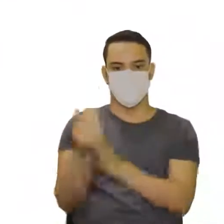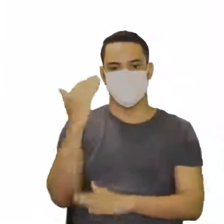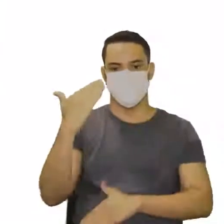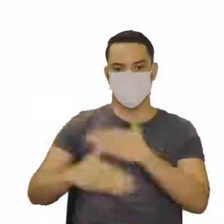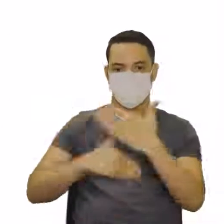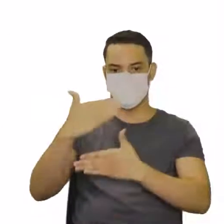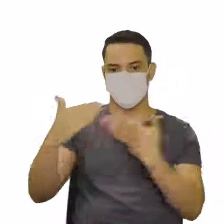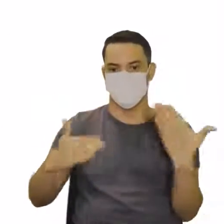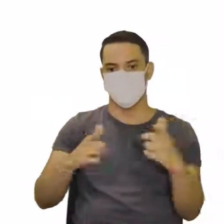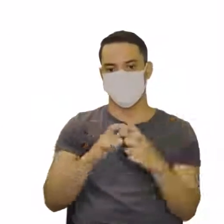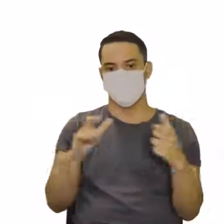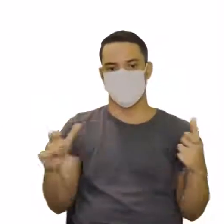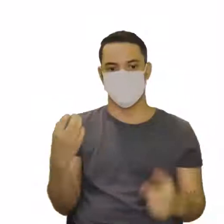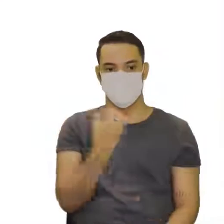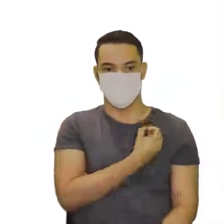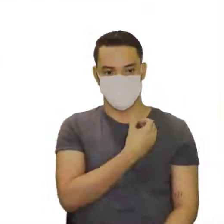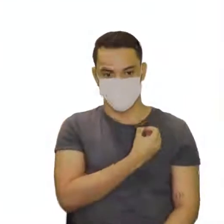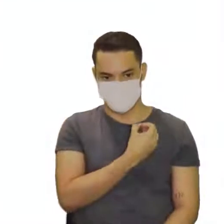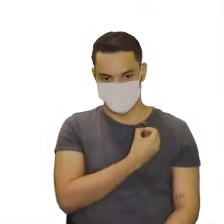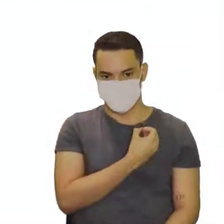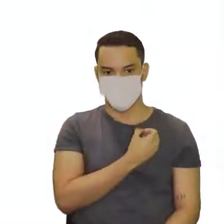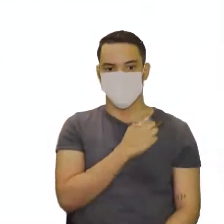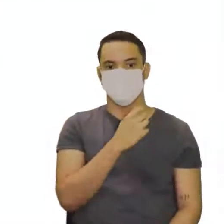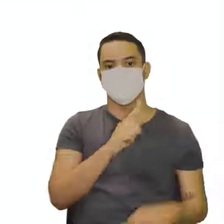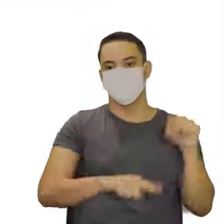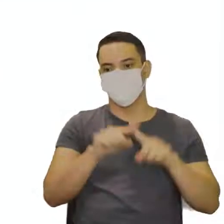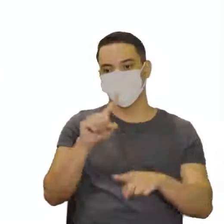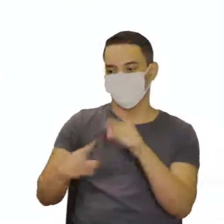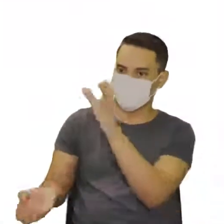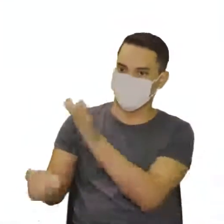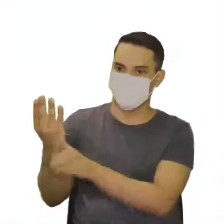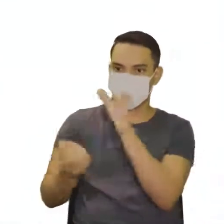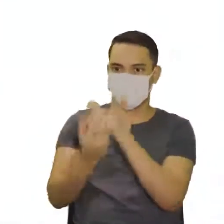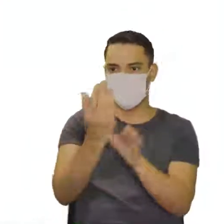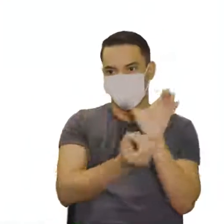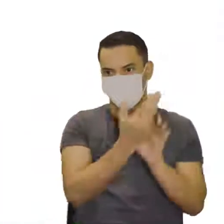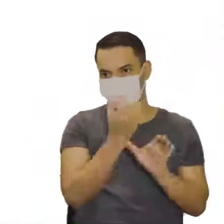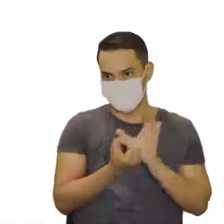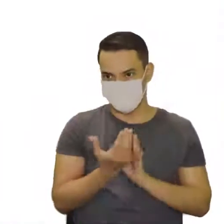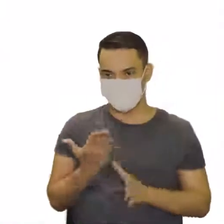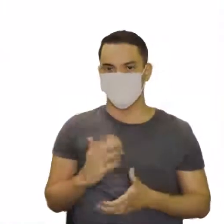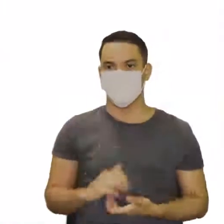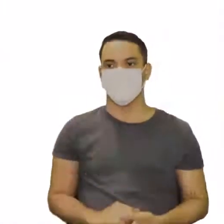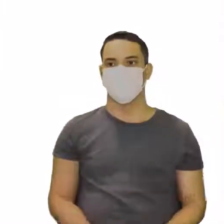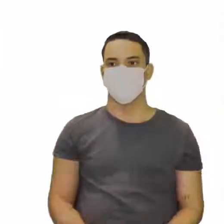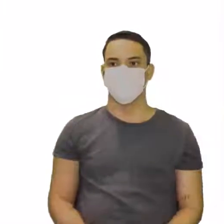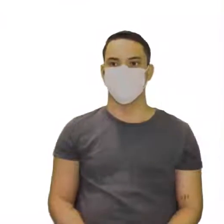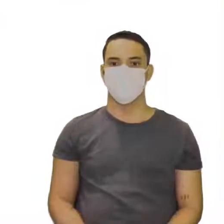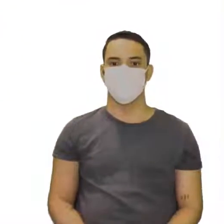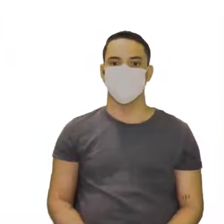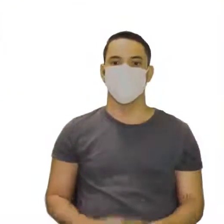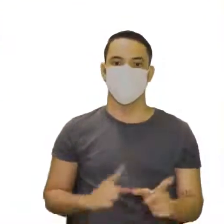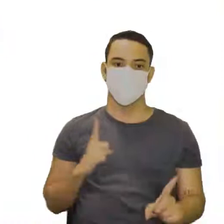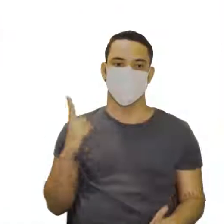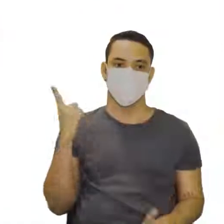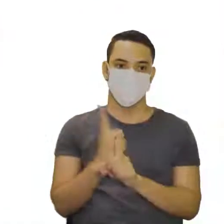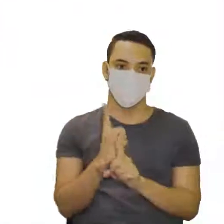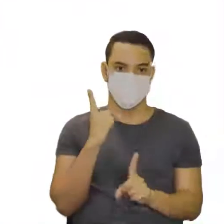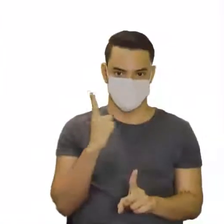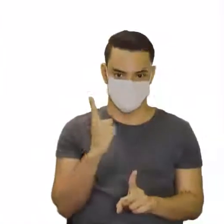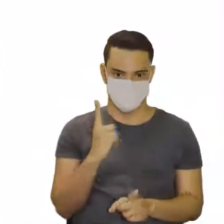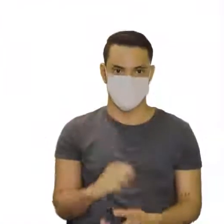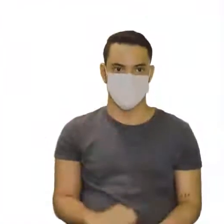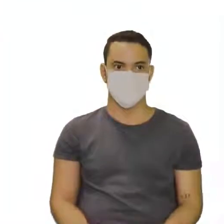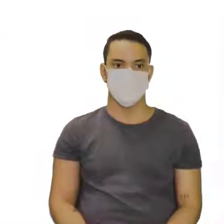surgimento e o desenvolvimento de um grande número de aparelhos elétricos, tá? Ele descobriu que com